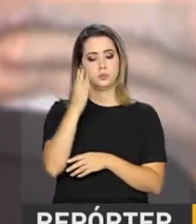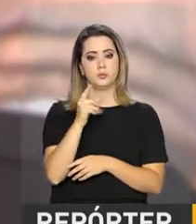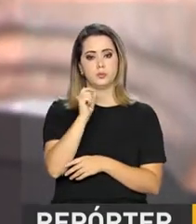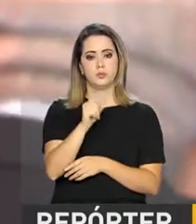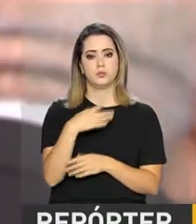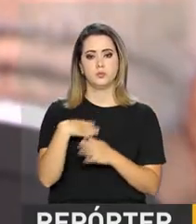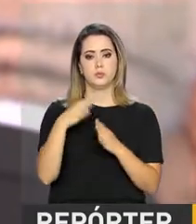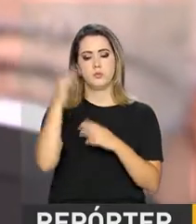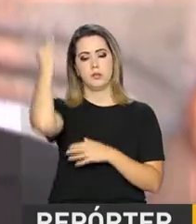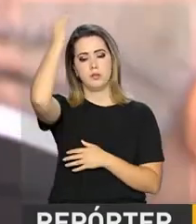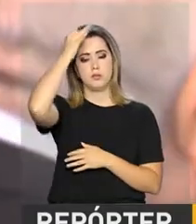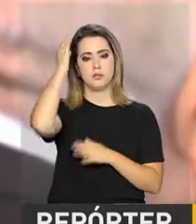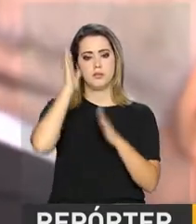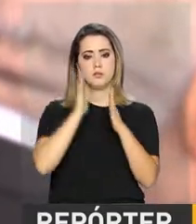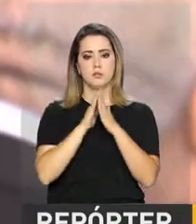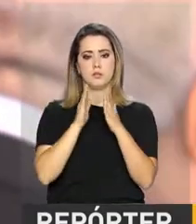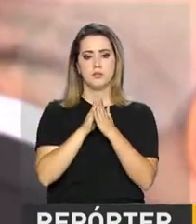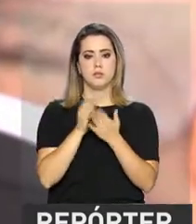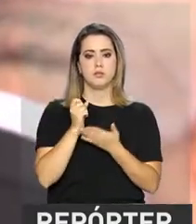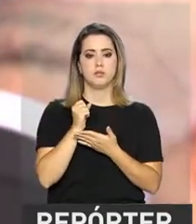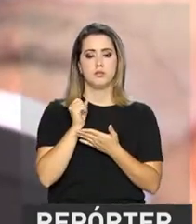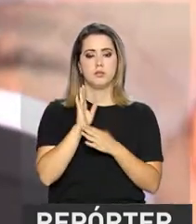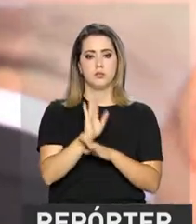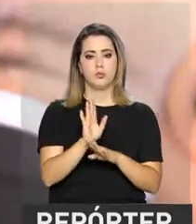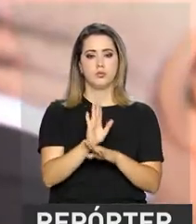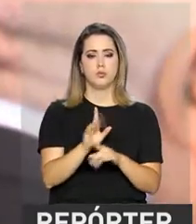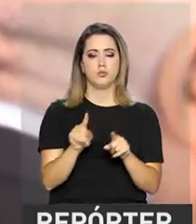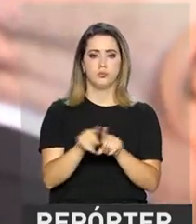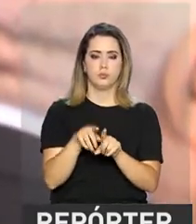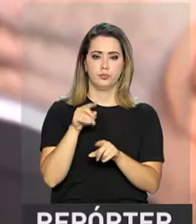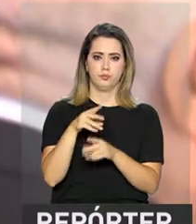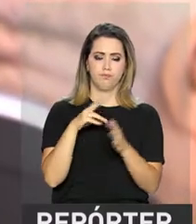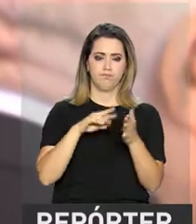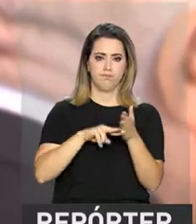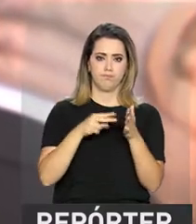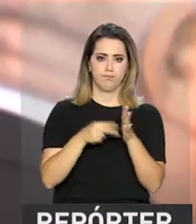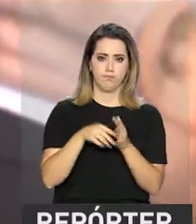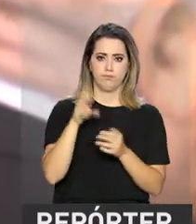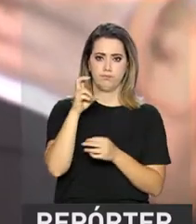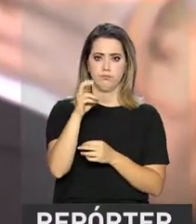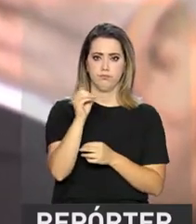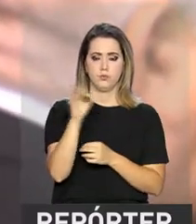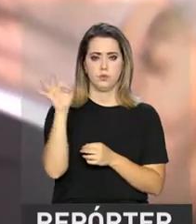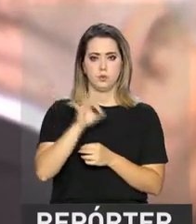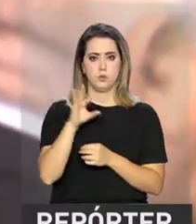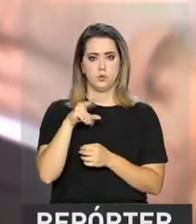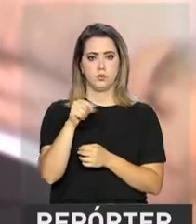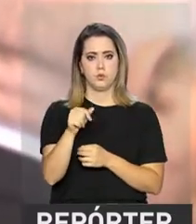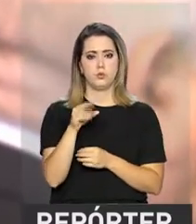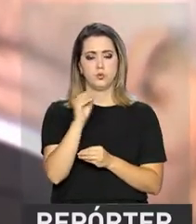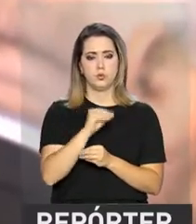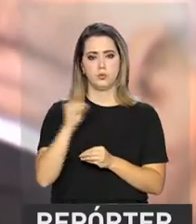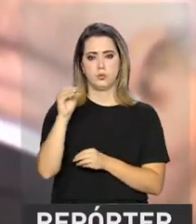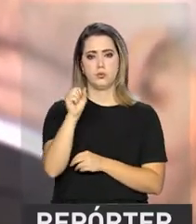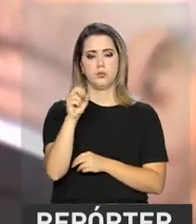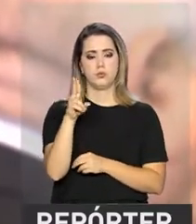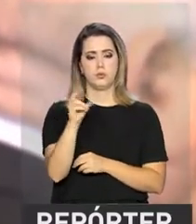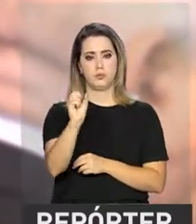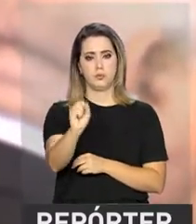as santas casas e hospitais filantrópicos que responde por 50% de todos os atendimentos do sus